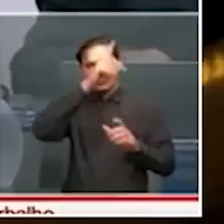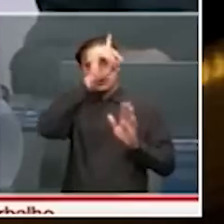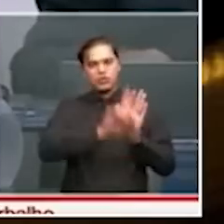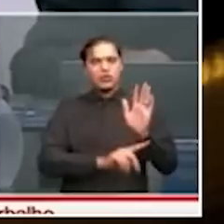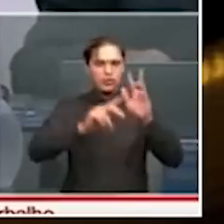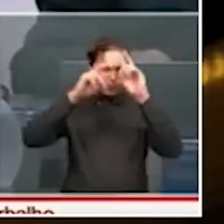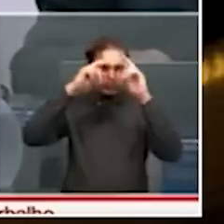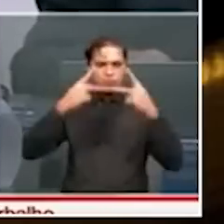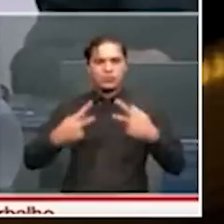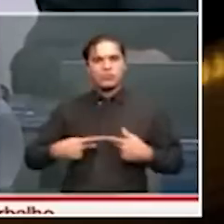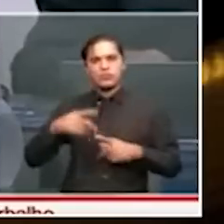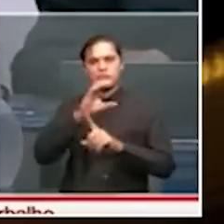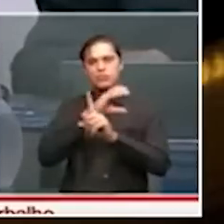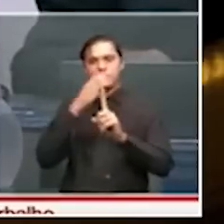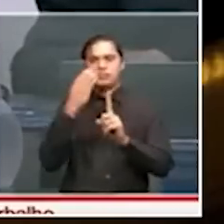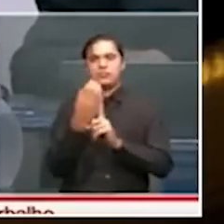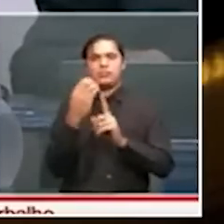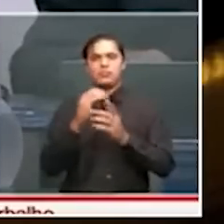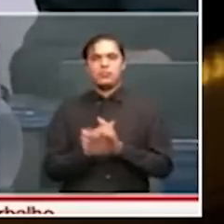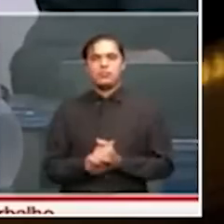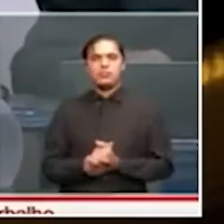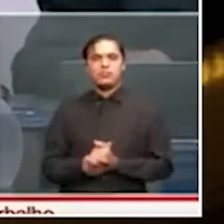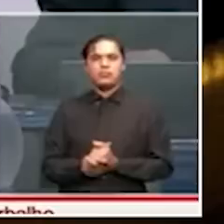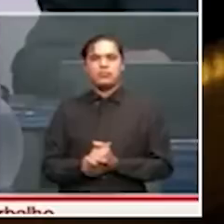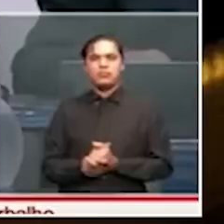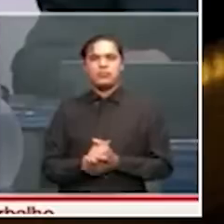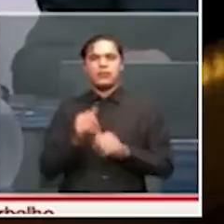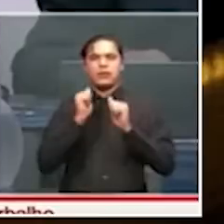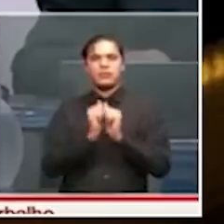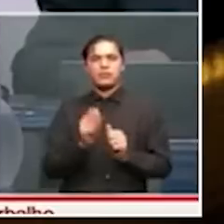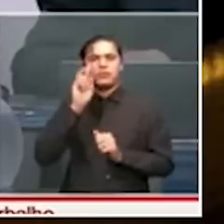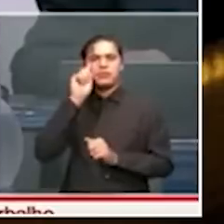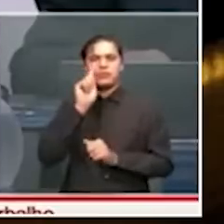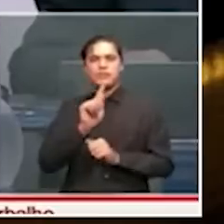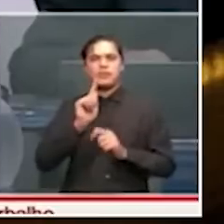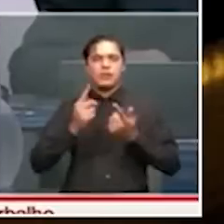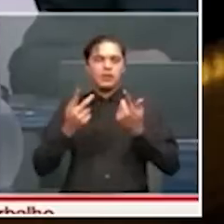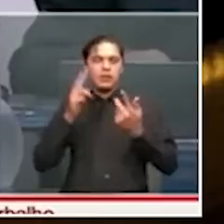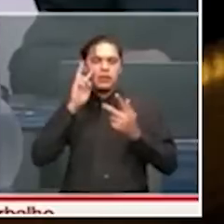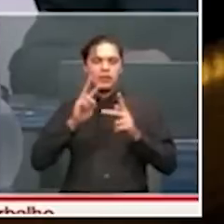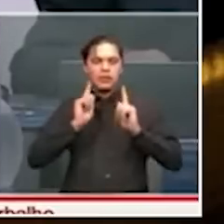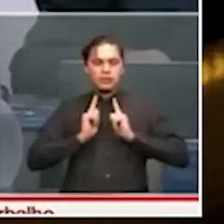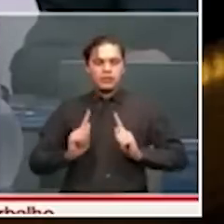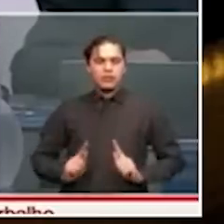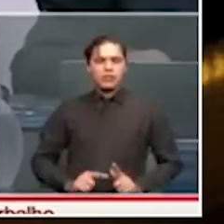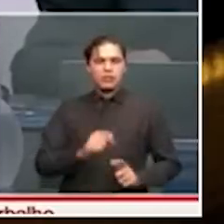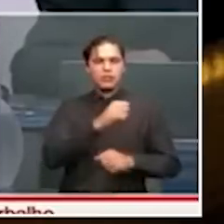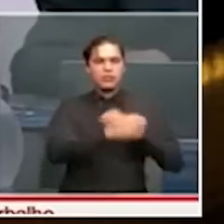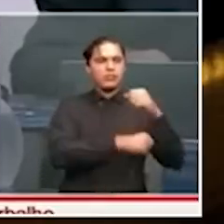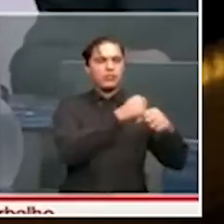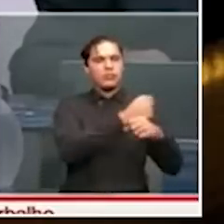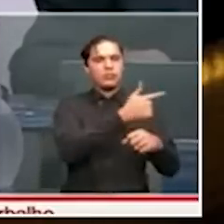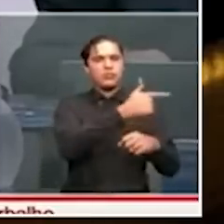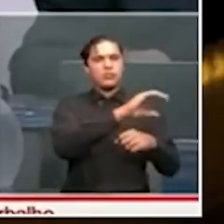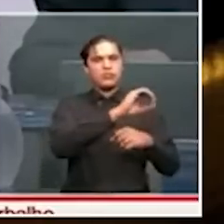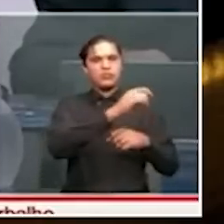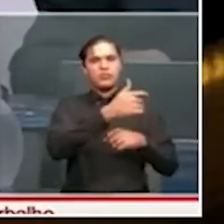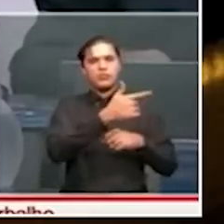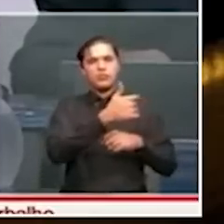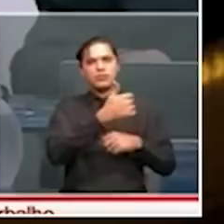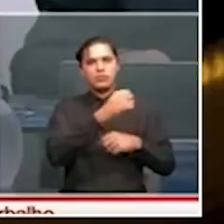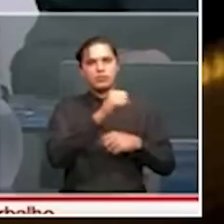porque só porque ela é esposa de ministro de Lula, só porque ela é esposa de governador, ela não poderia ser indicada para o cargo. Não, não é isso,